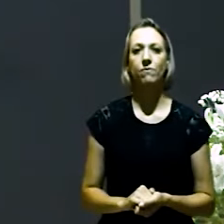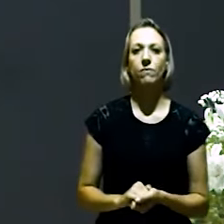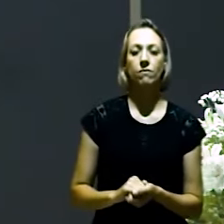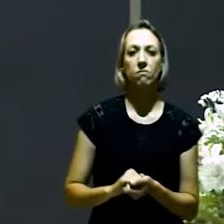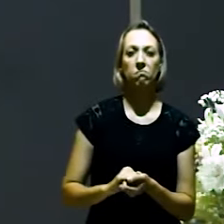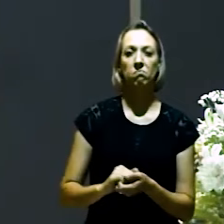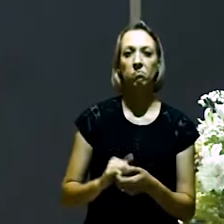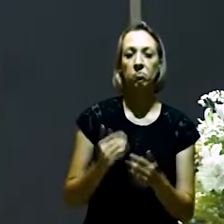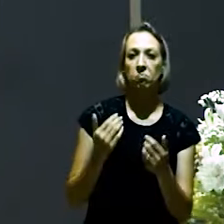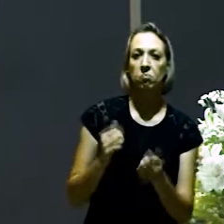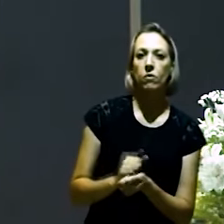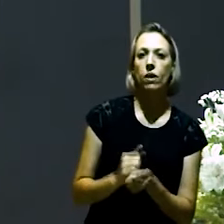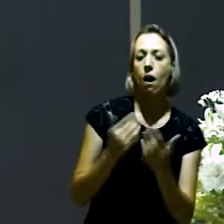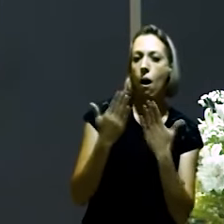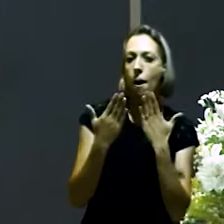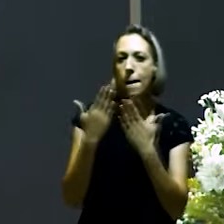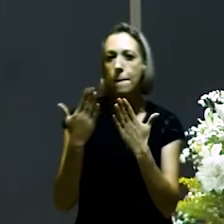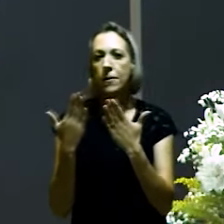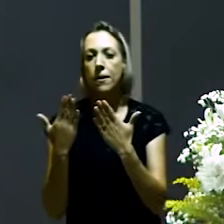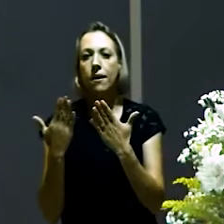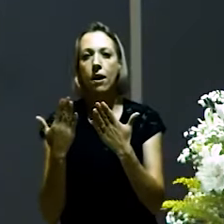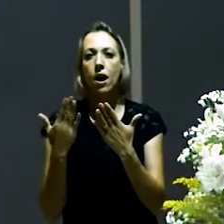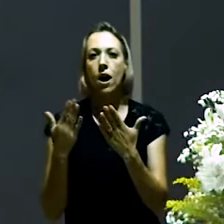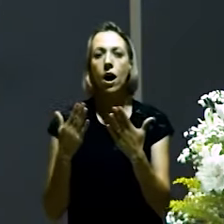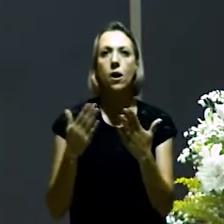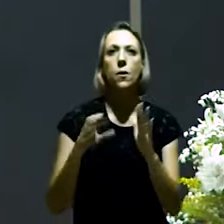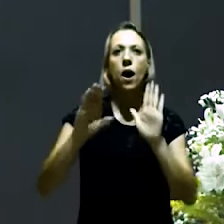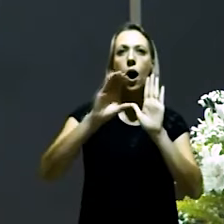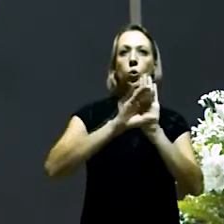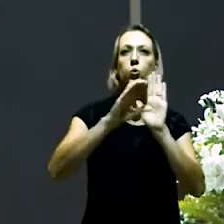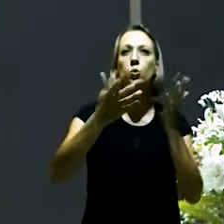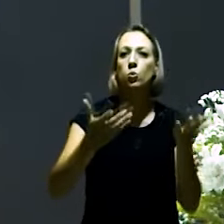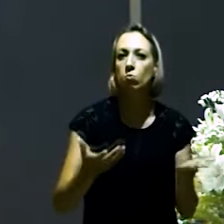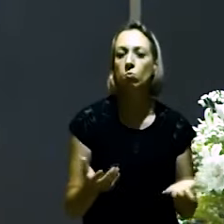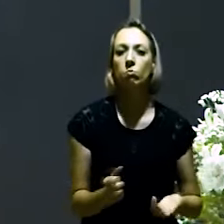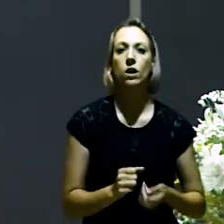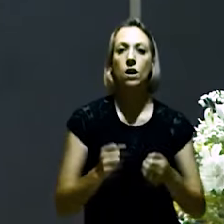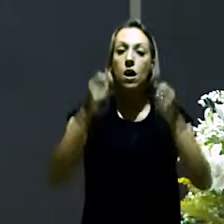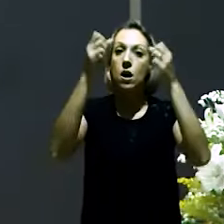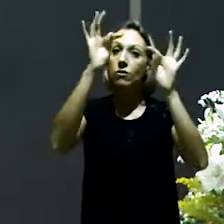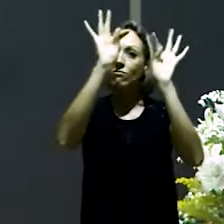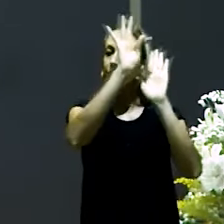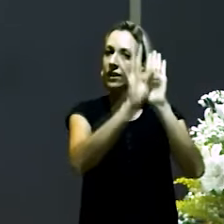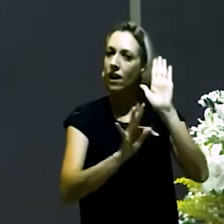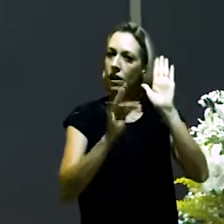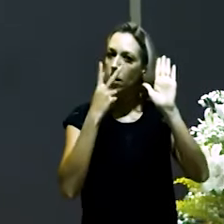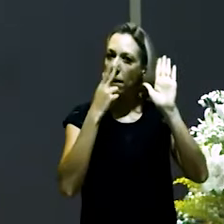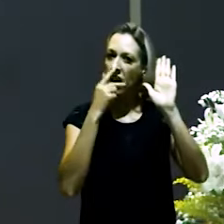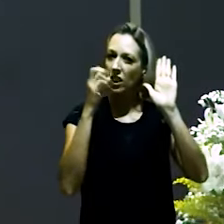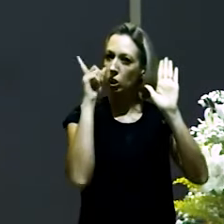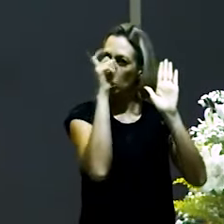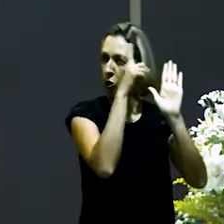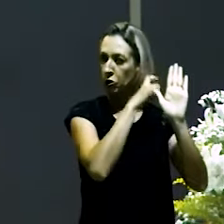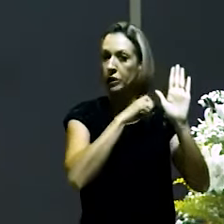os rudimentos do mundo e não segundo Cristo. Parece outro texto complexo, mas simplificando as falas de Paulo, ele está